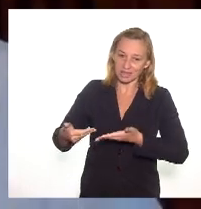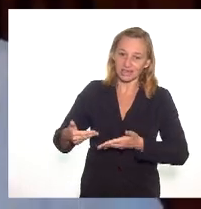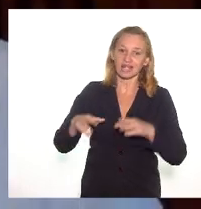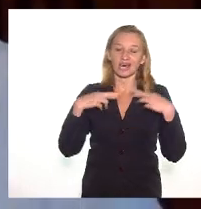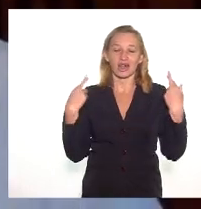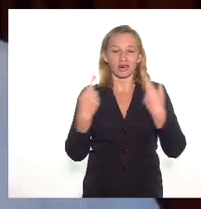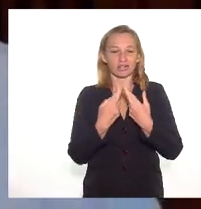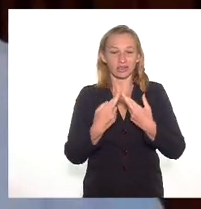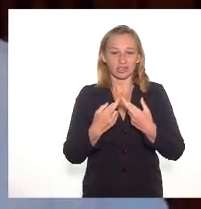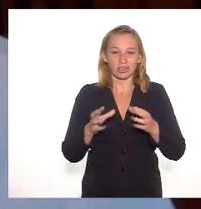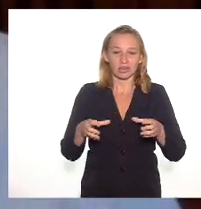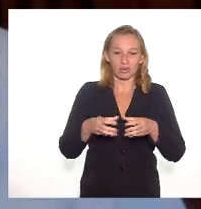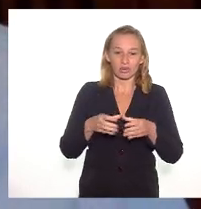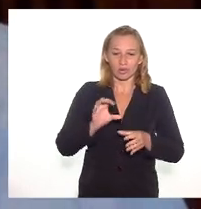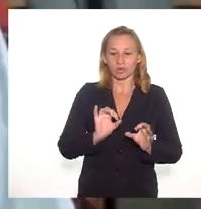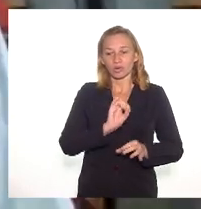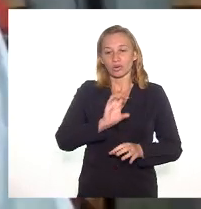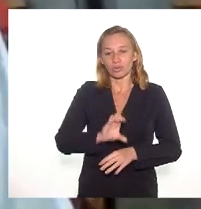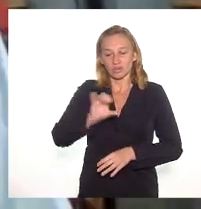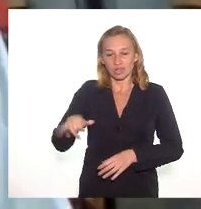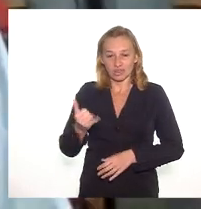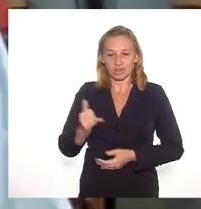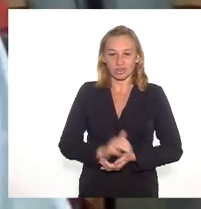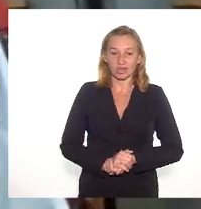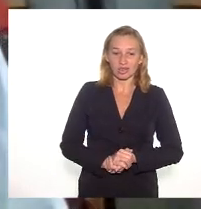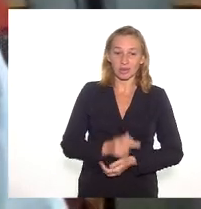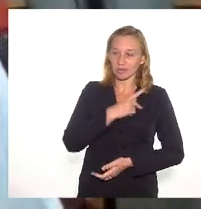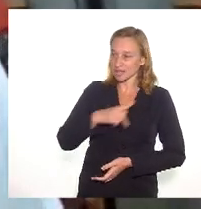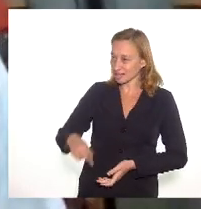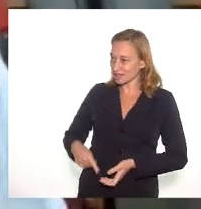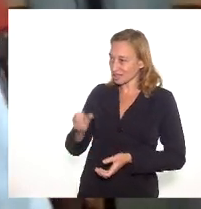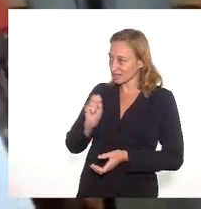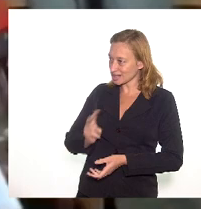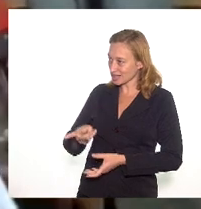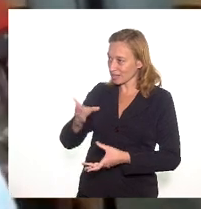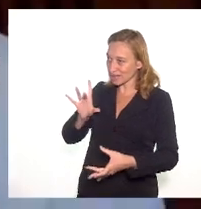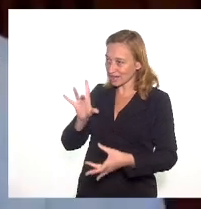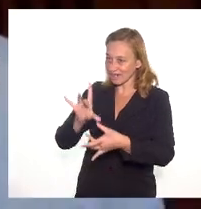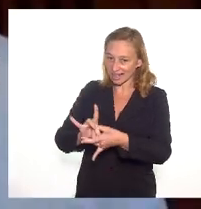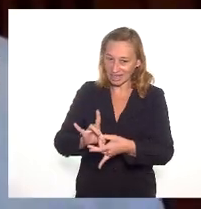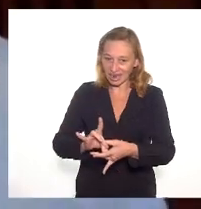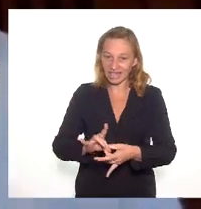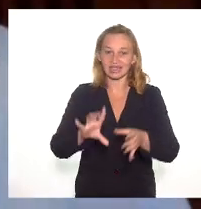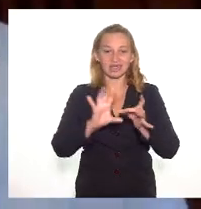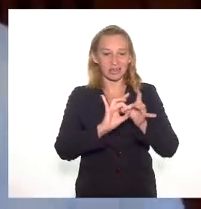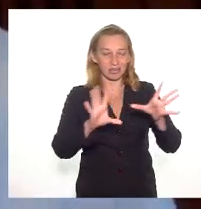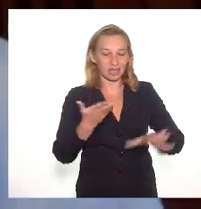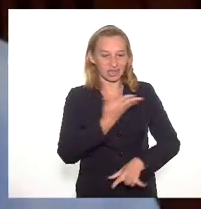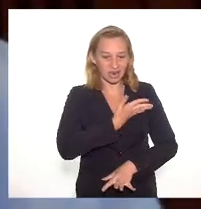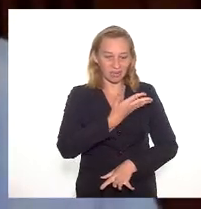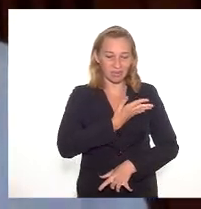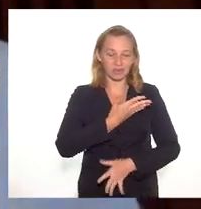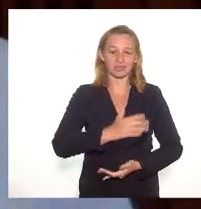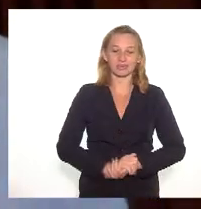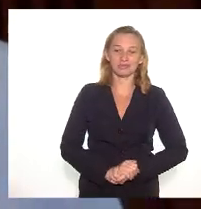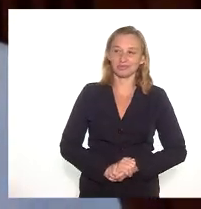reunião de Comissão de Constituição e Justiça. Presidente sempre conectado. Conectado e democrático e amigo, nosso